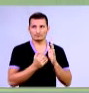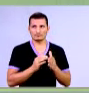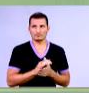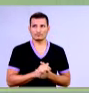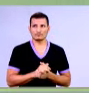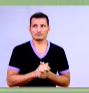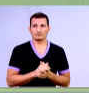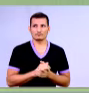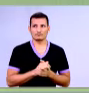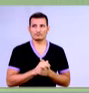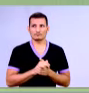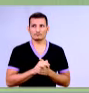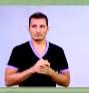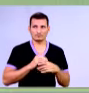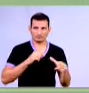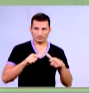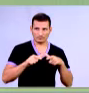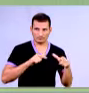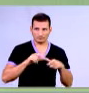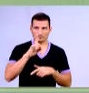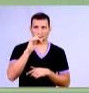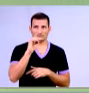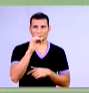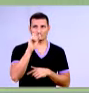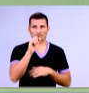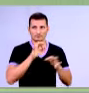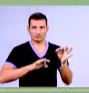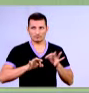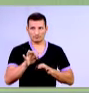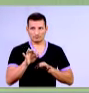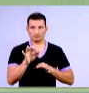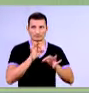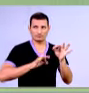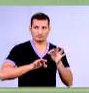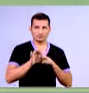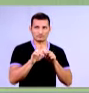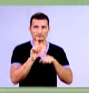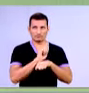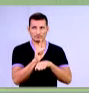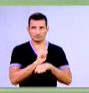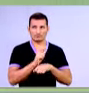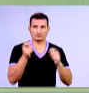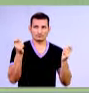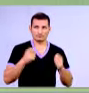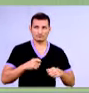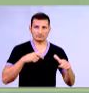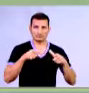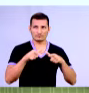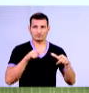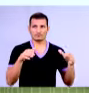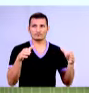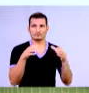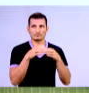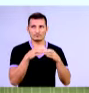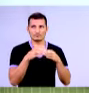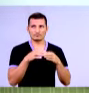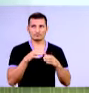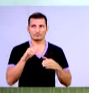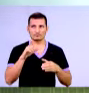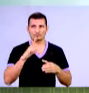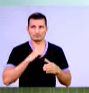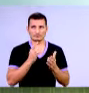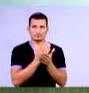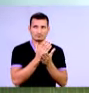para manipulação dos dados digitais, organização, planejamento, gerenciamento e capacidade de trabalhar em equipes. Então, tem alguns requisitos que devem